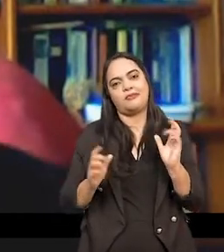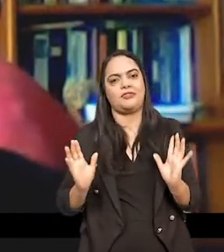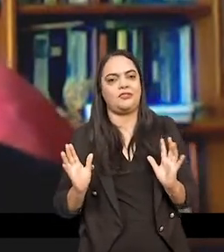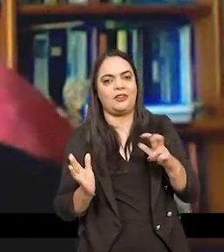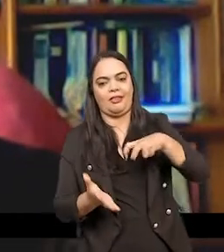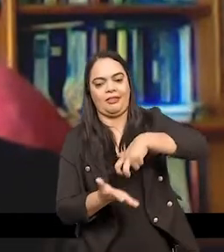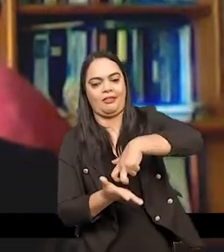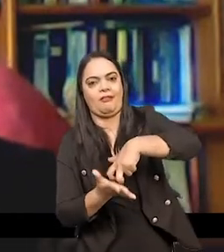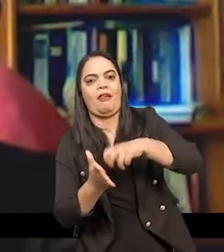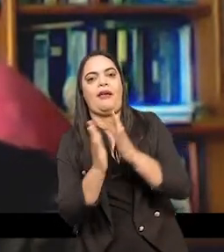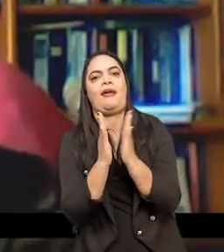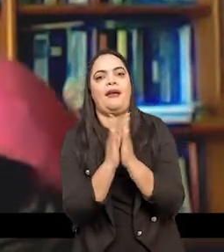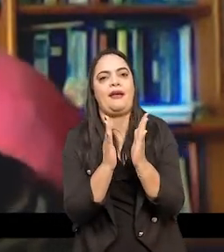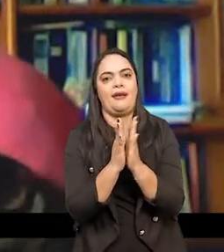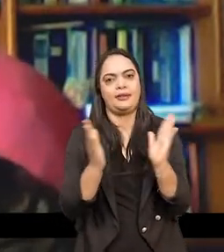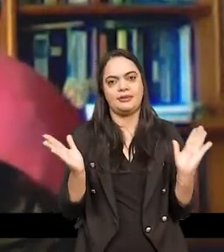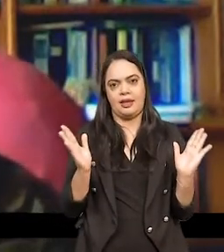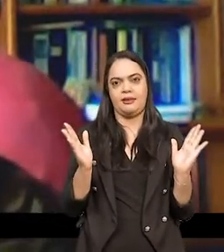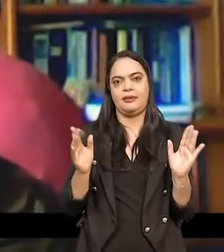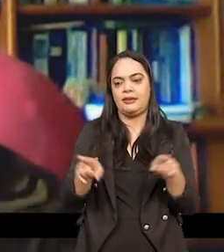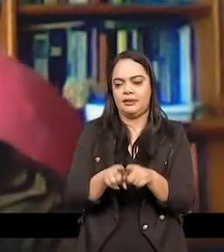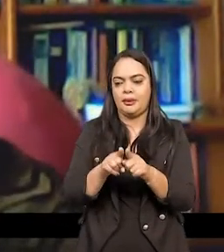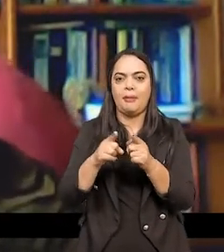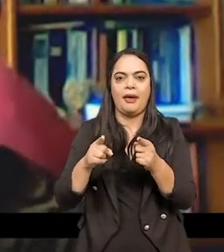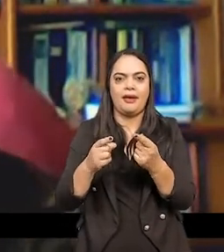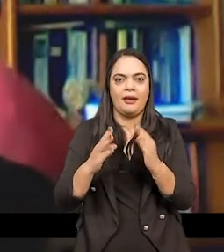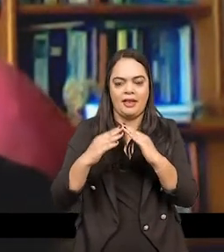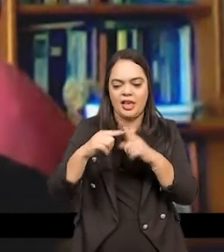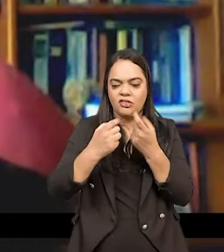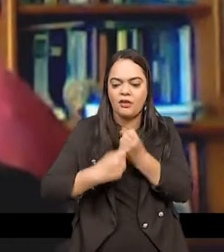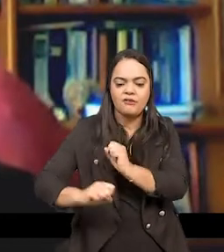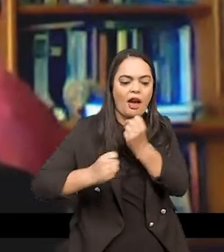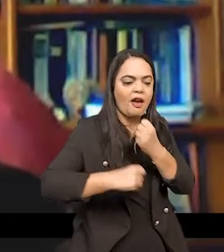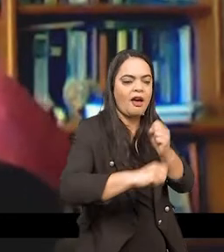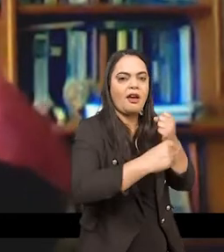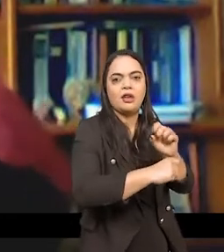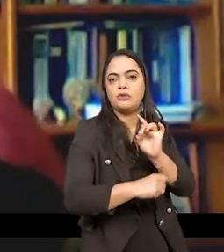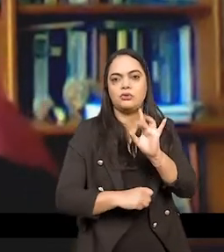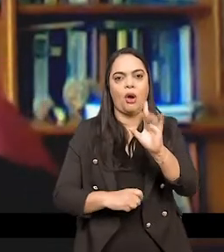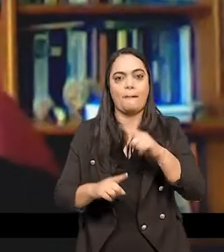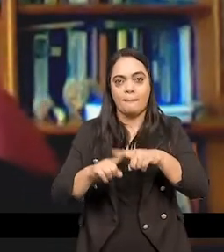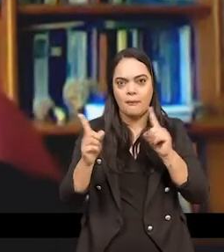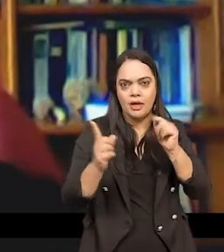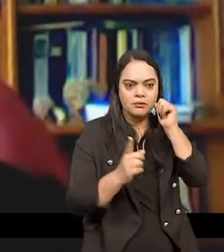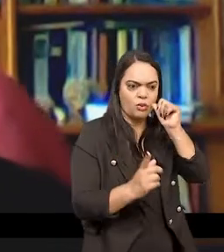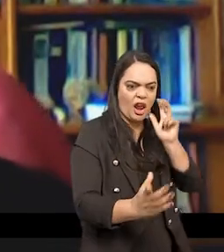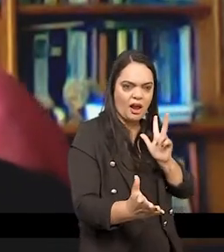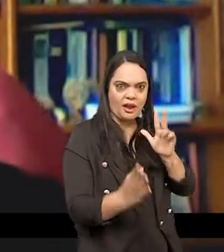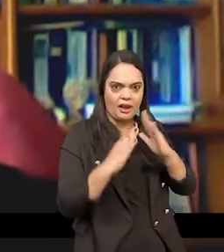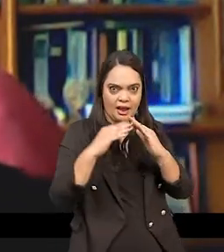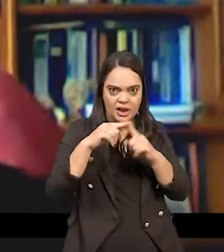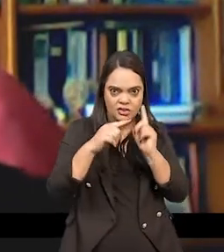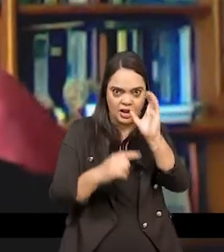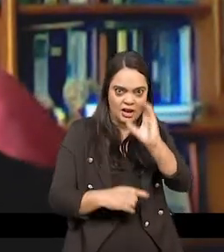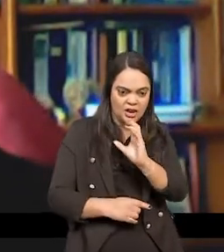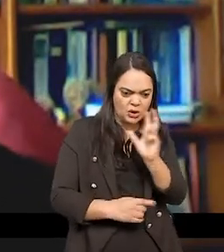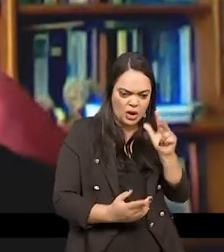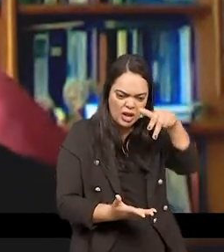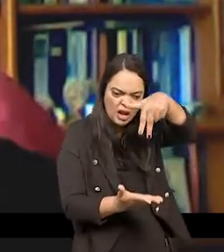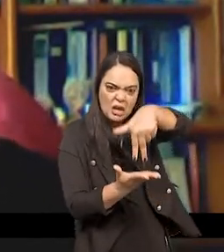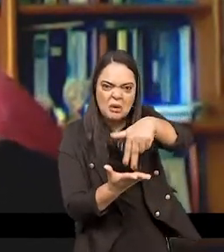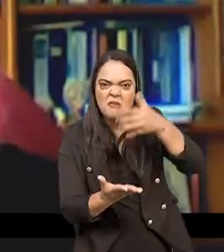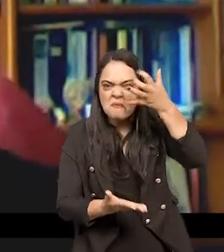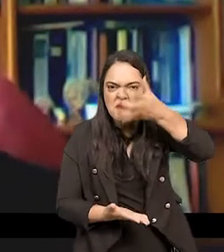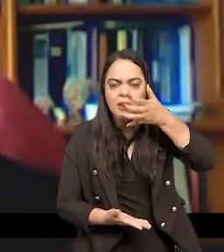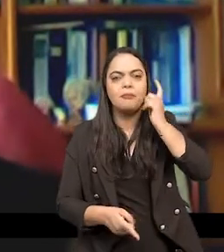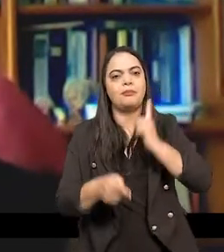de rezar, e nas mãos de varrer a igreja, coisa assim, mas jamais será a palavra do poder. E no mundo político, então, que